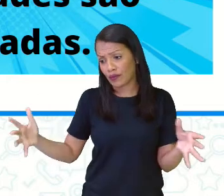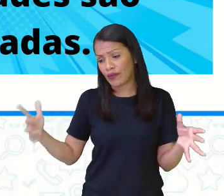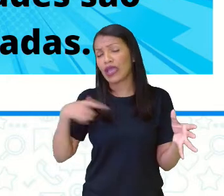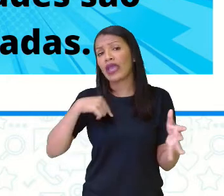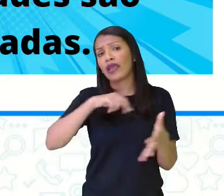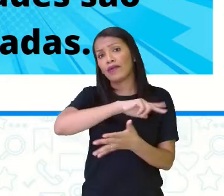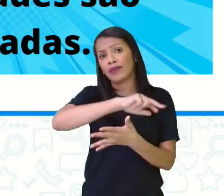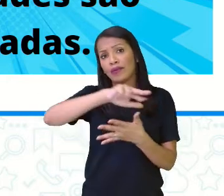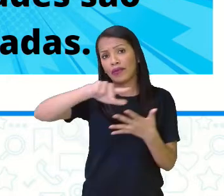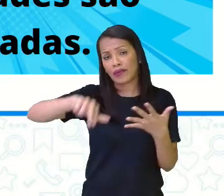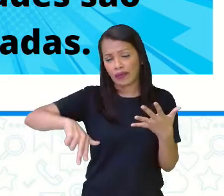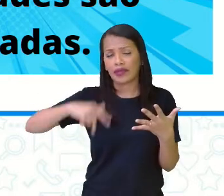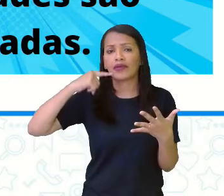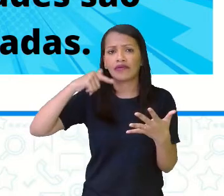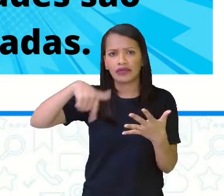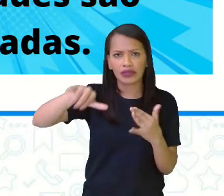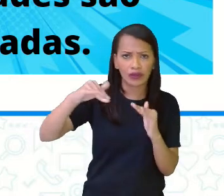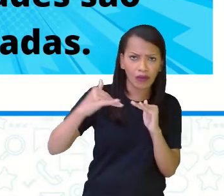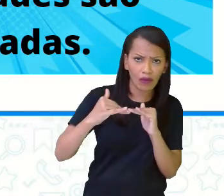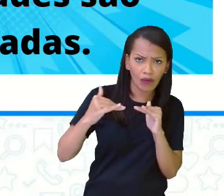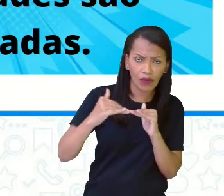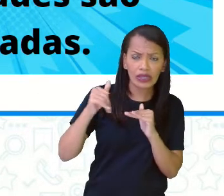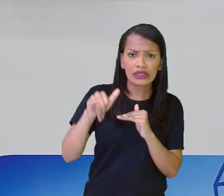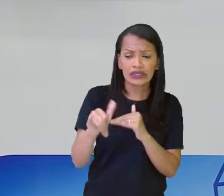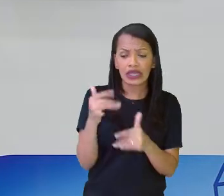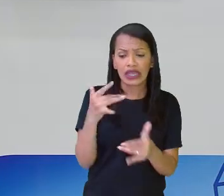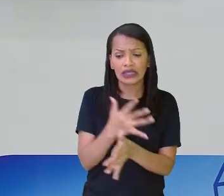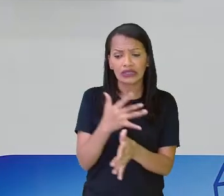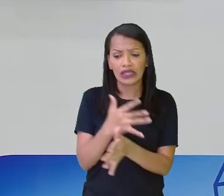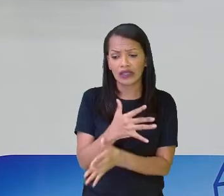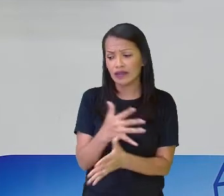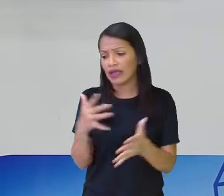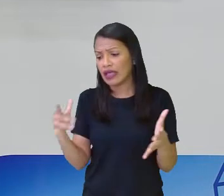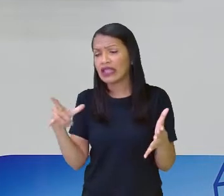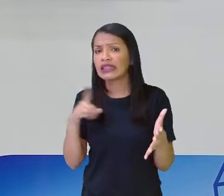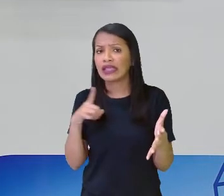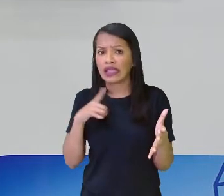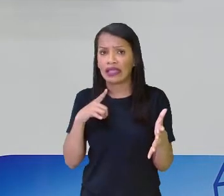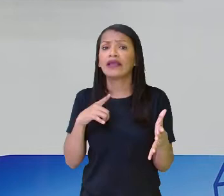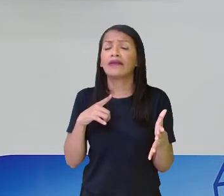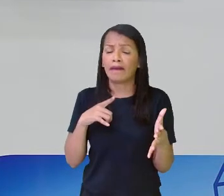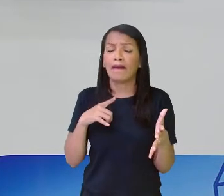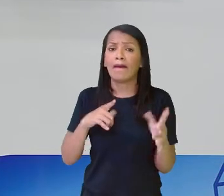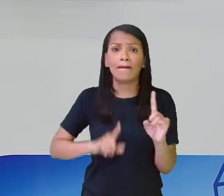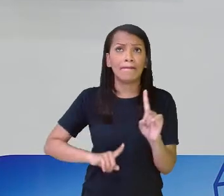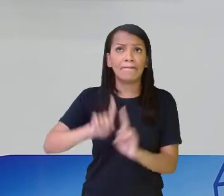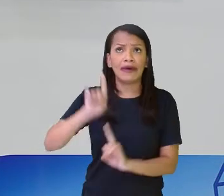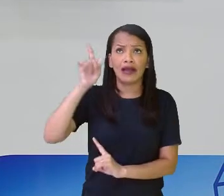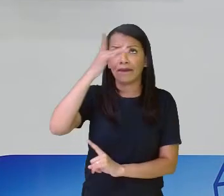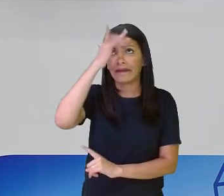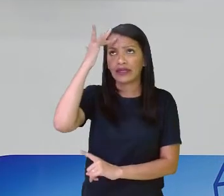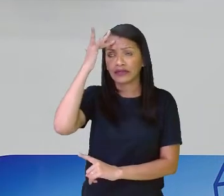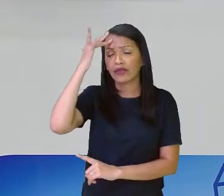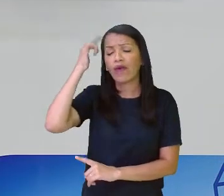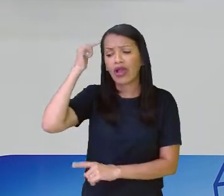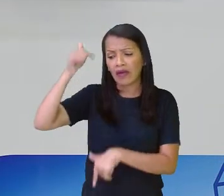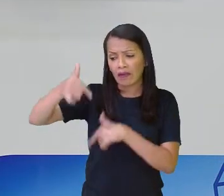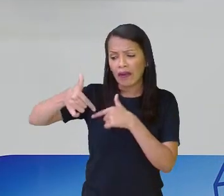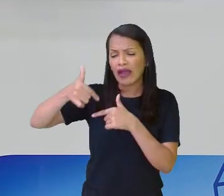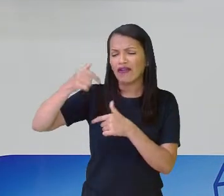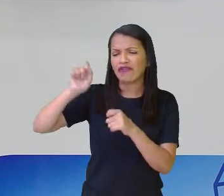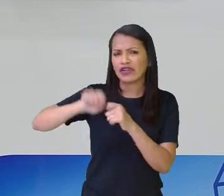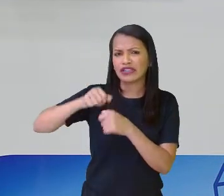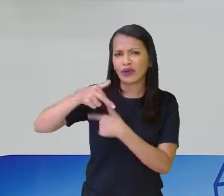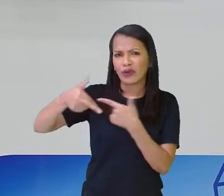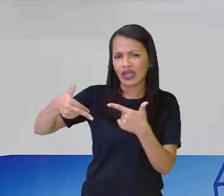são acentuadas. Concorda comigo? Se a cidade é maior, tem mais pessoas produzirão mais